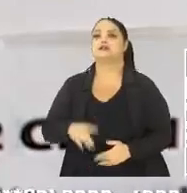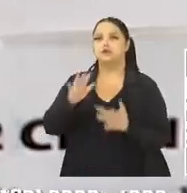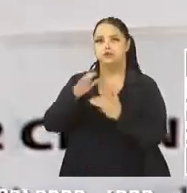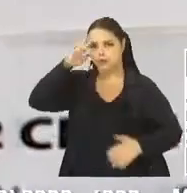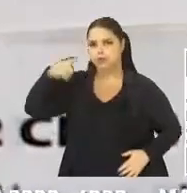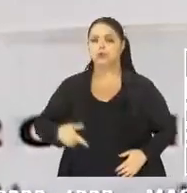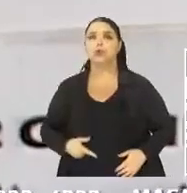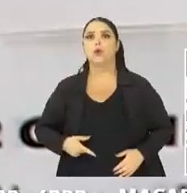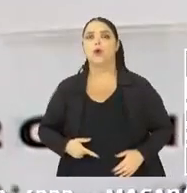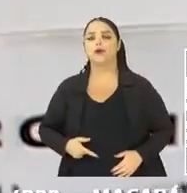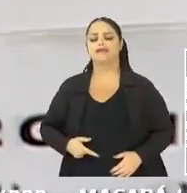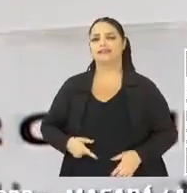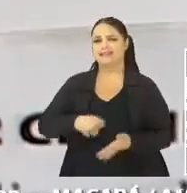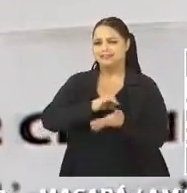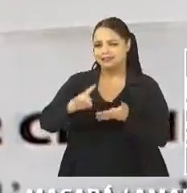Fugiram.